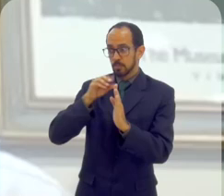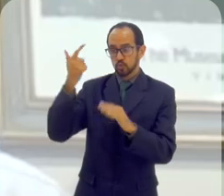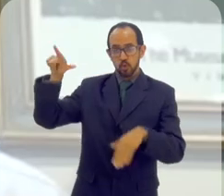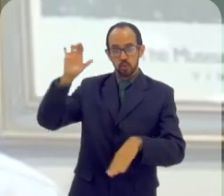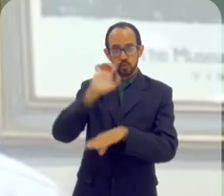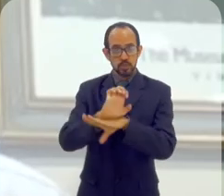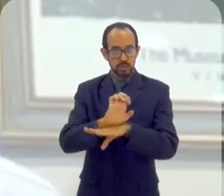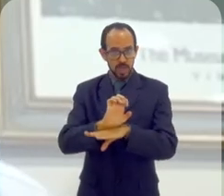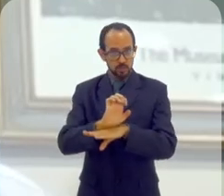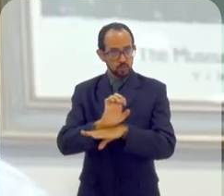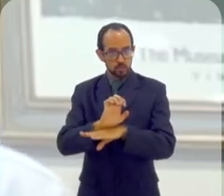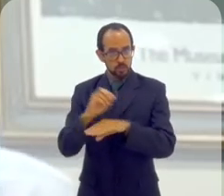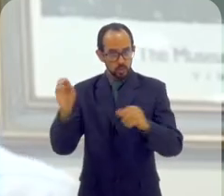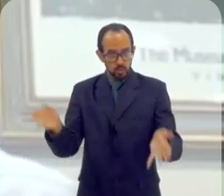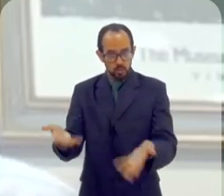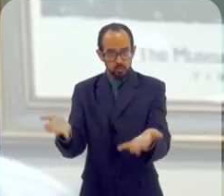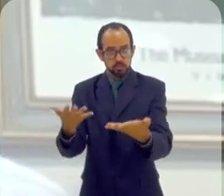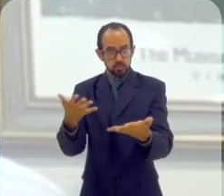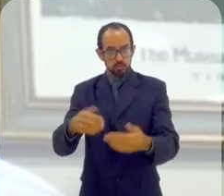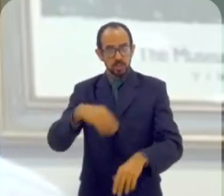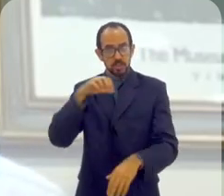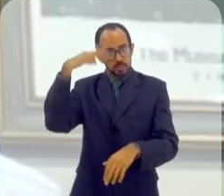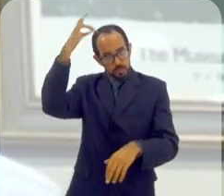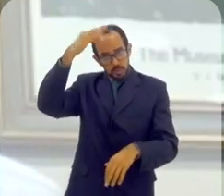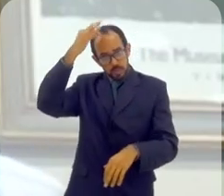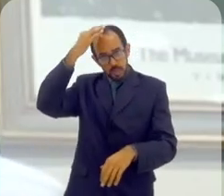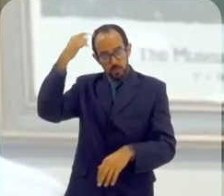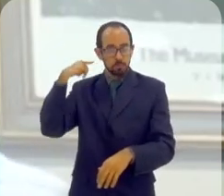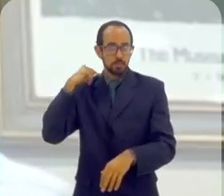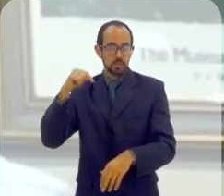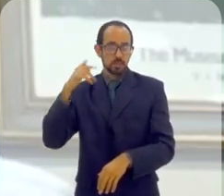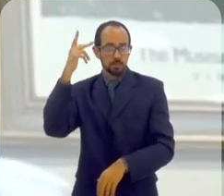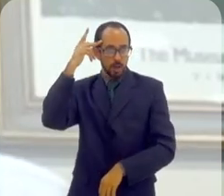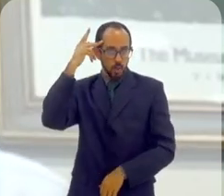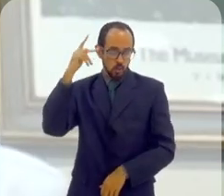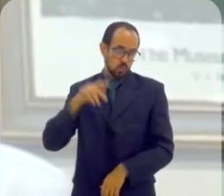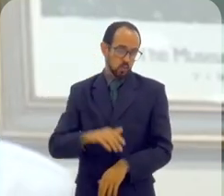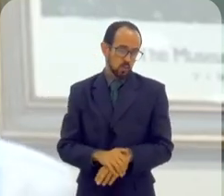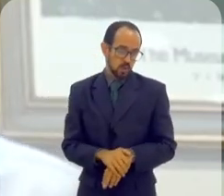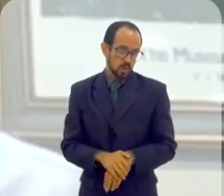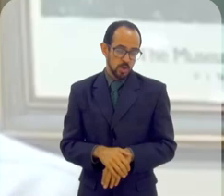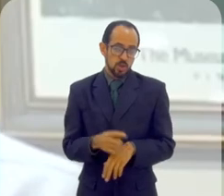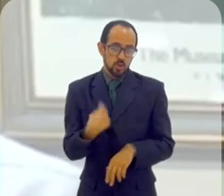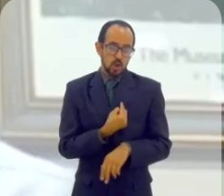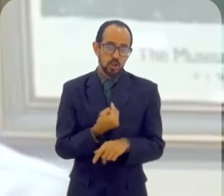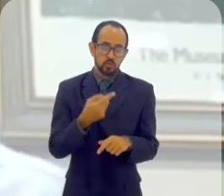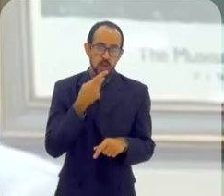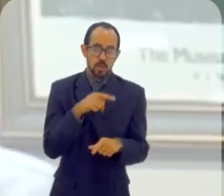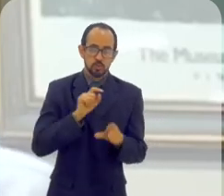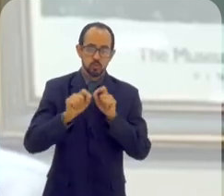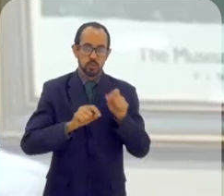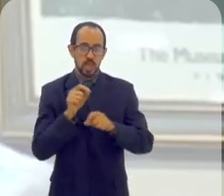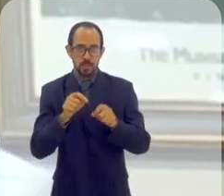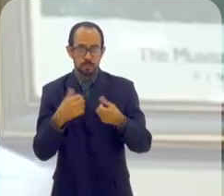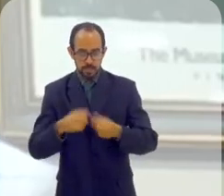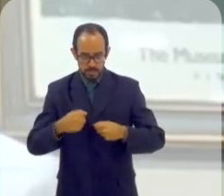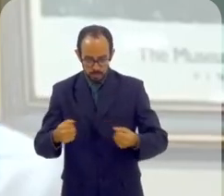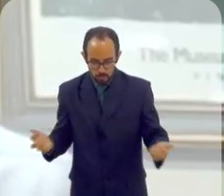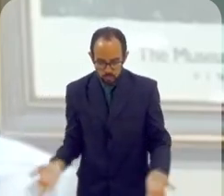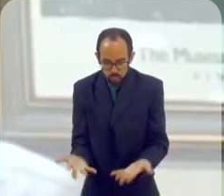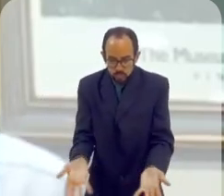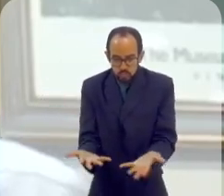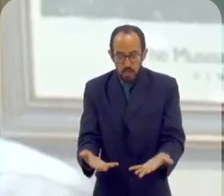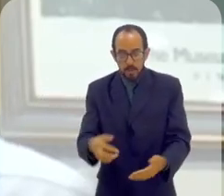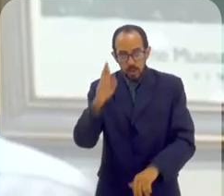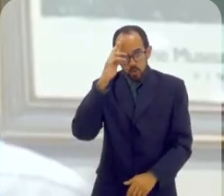nós podemos colar os sentidos são Dados ao estado vizinho Então como o Espírito Santo Minas Gerais São Paulo e nós conseguimos falar assim ó vamos dar as condições